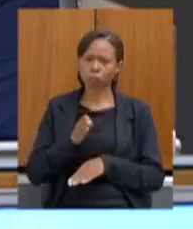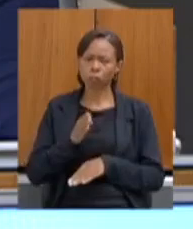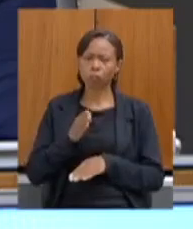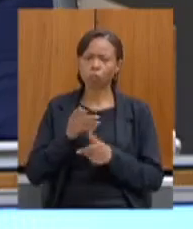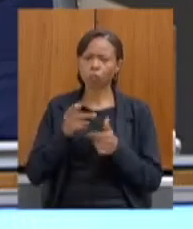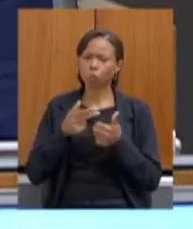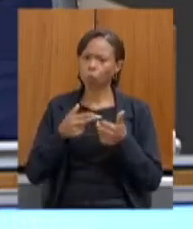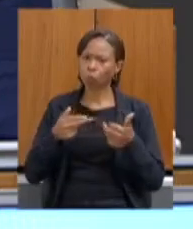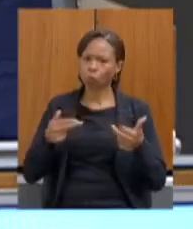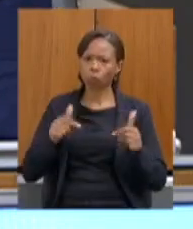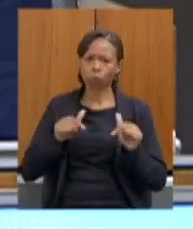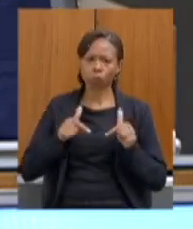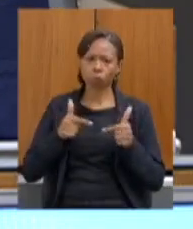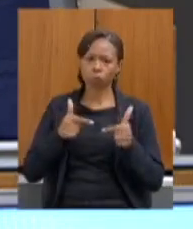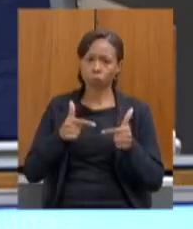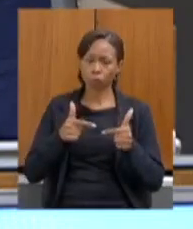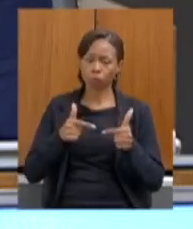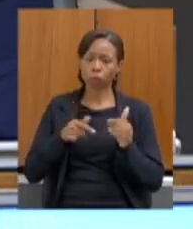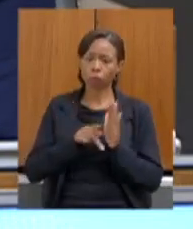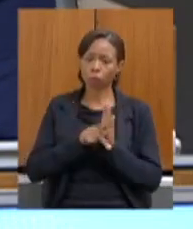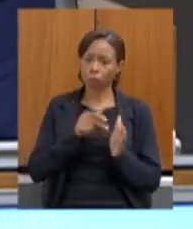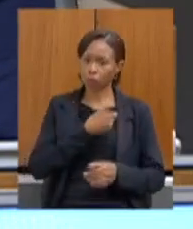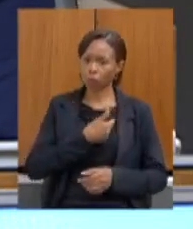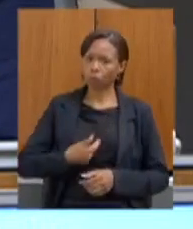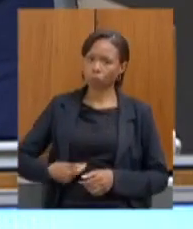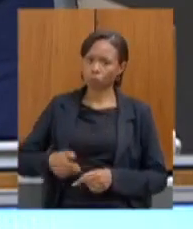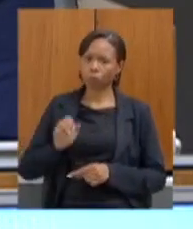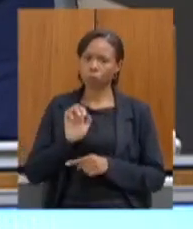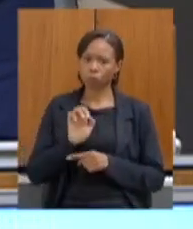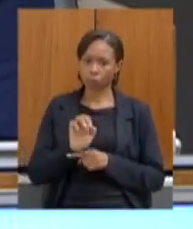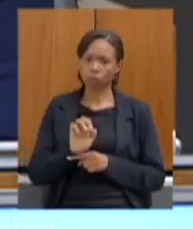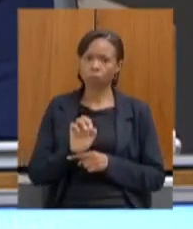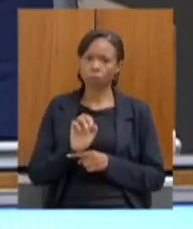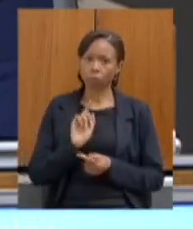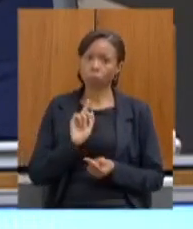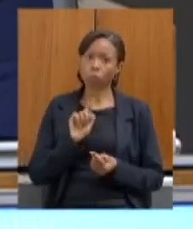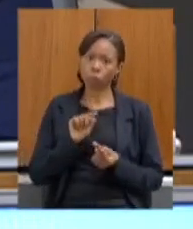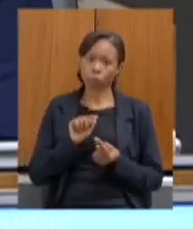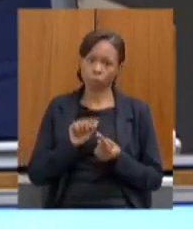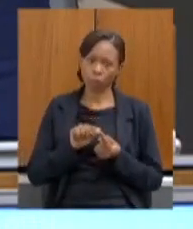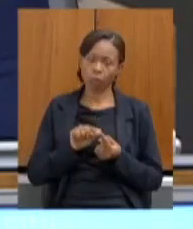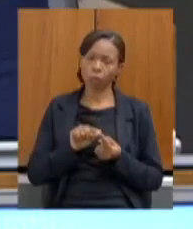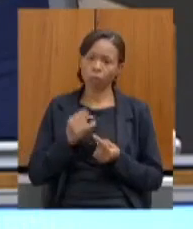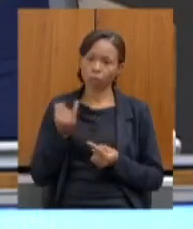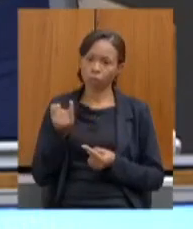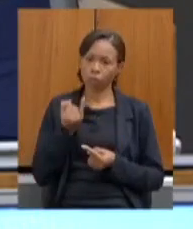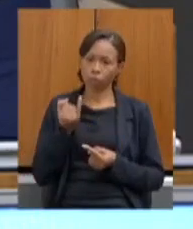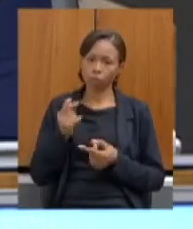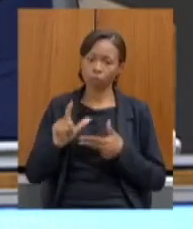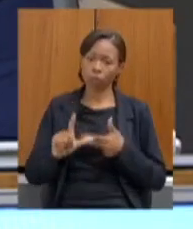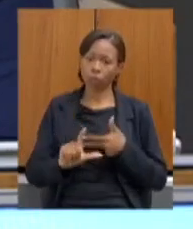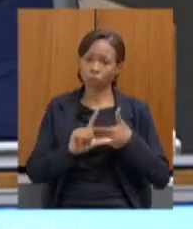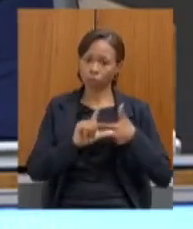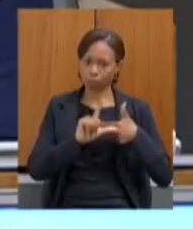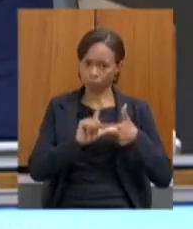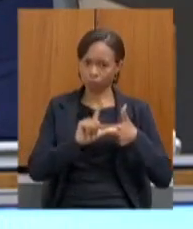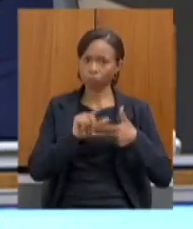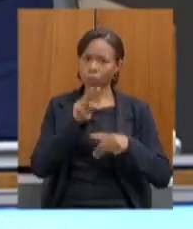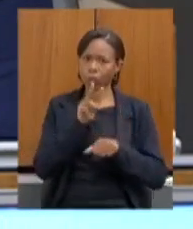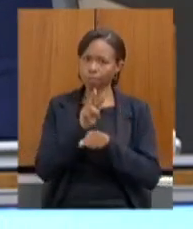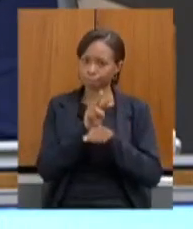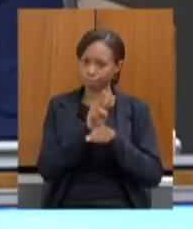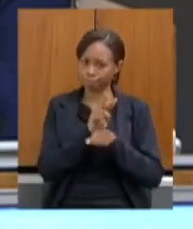ações desenvolvidas pelo governo estadual, dentro do locus ideal que entendo ser o poder legislativo de fiscalização.